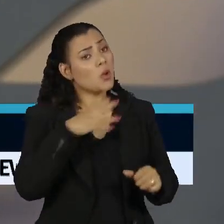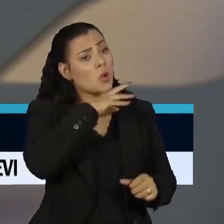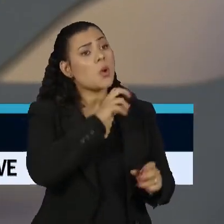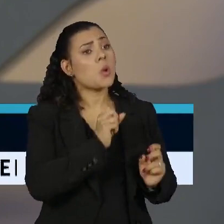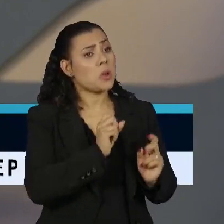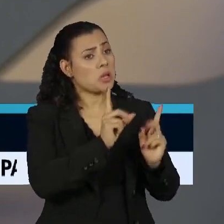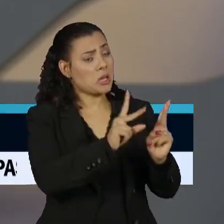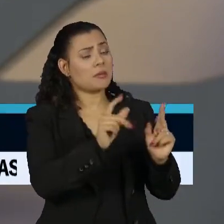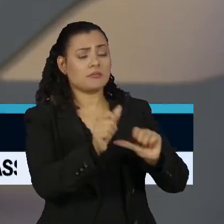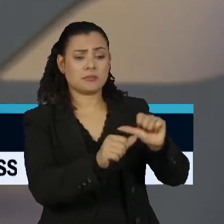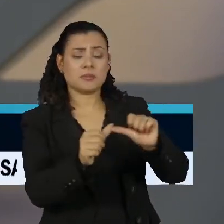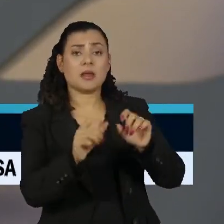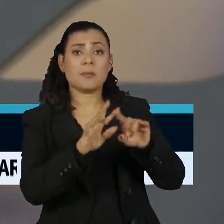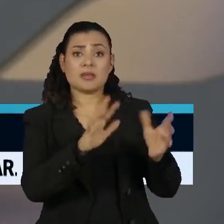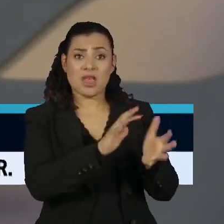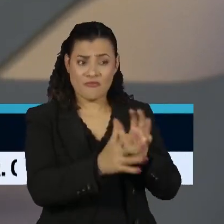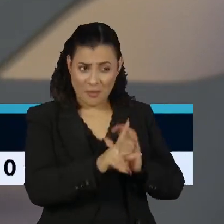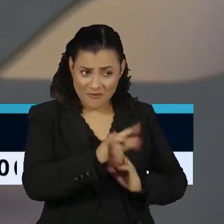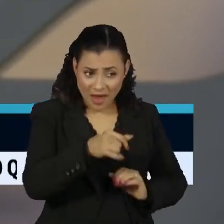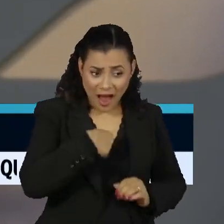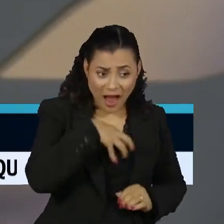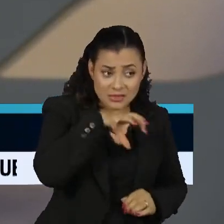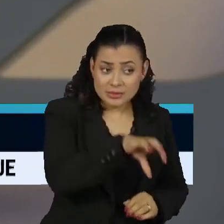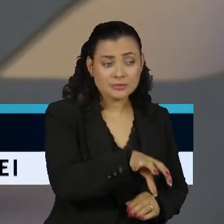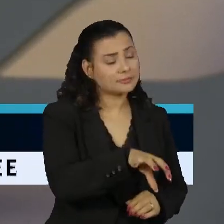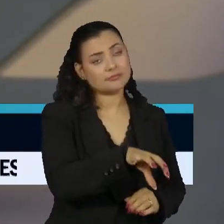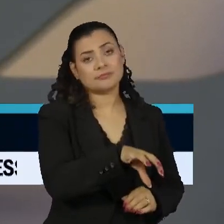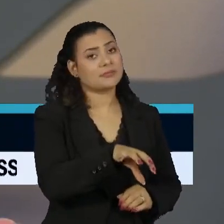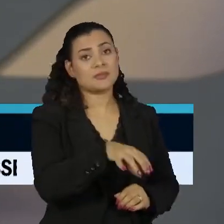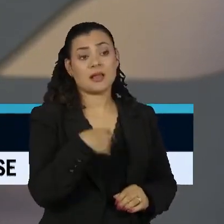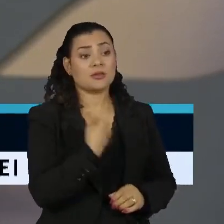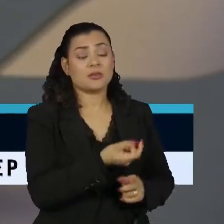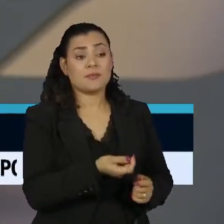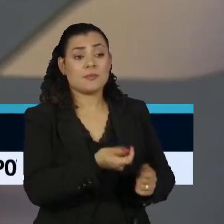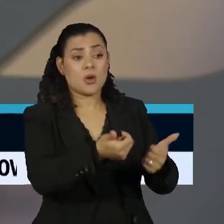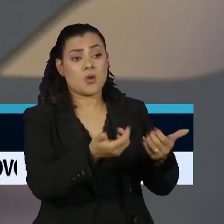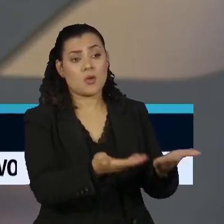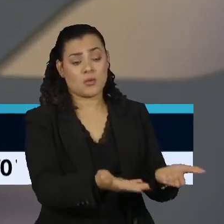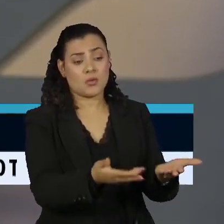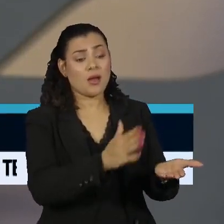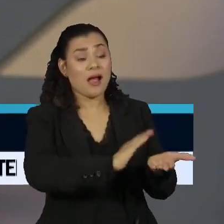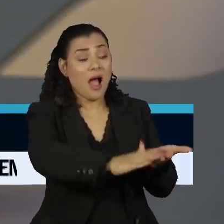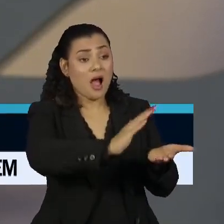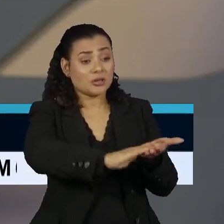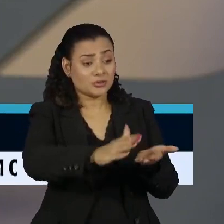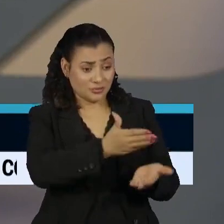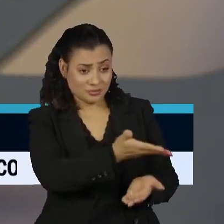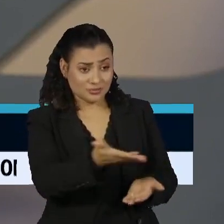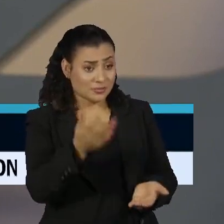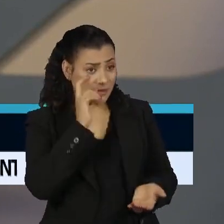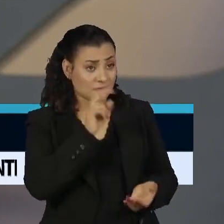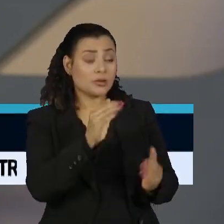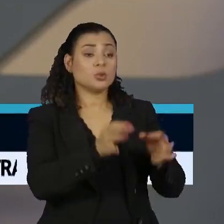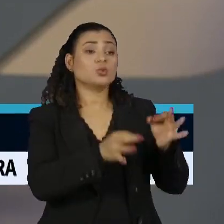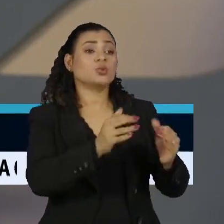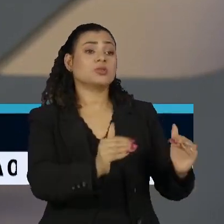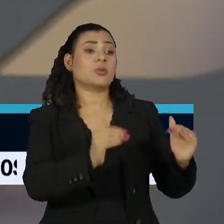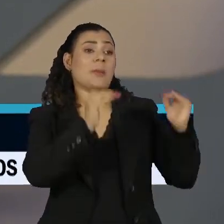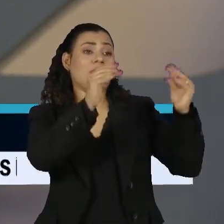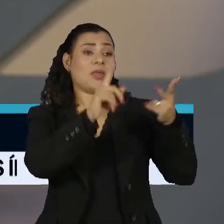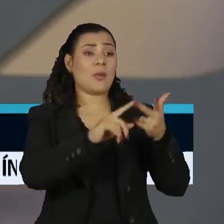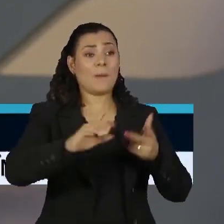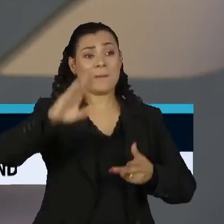Essa reforma não necessariamente trata disso, né? Assim, aliás, a gente comenta muito pouco dela. Por exemplo, de gasto, né? Os magistrados,